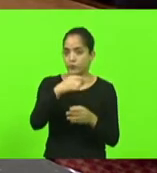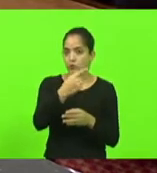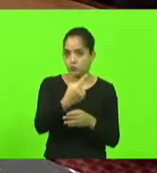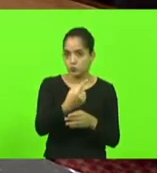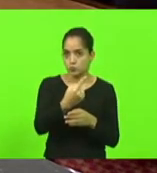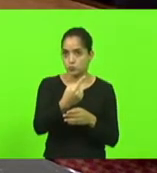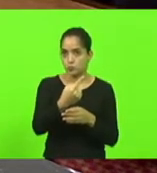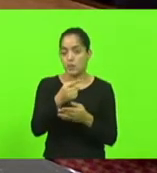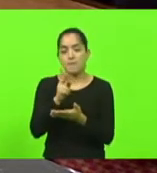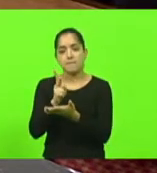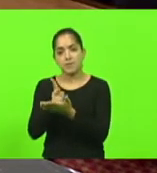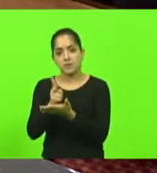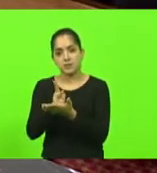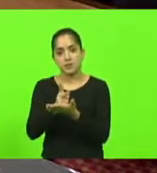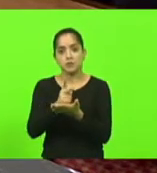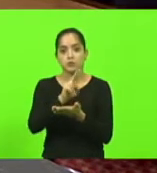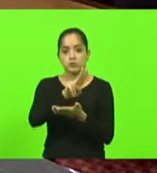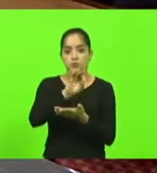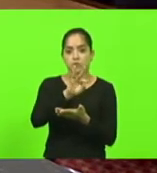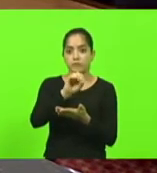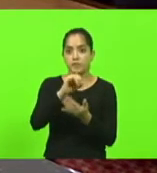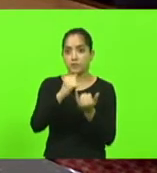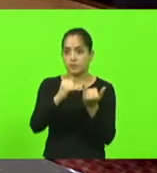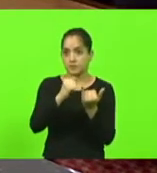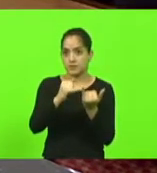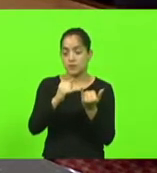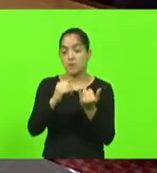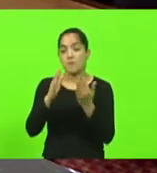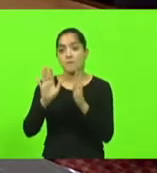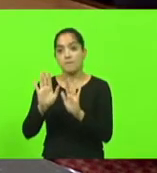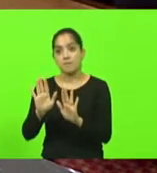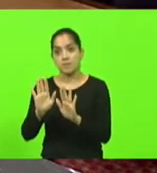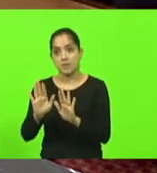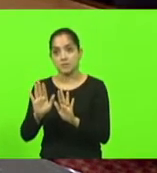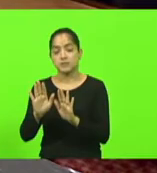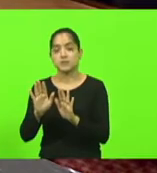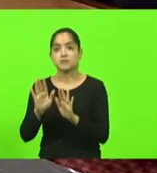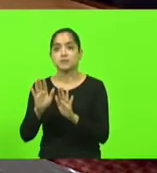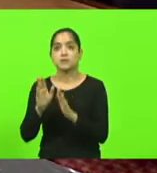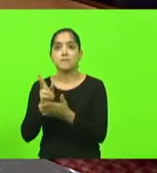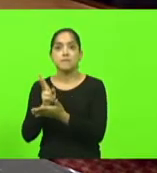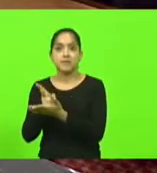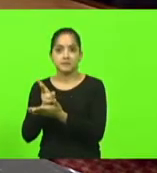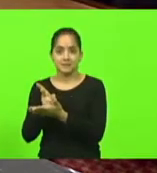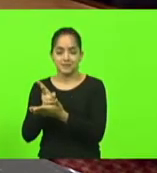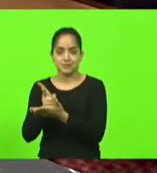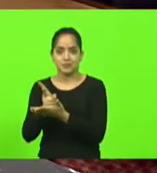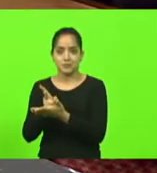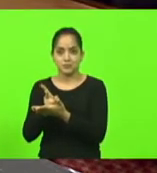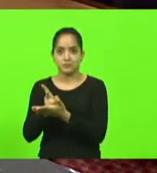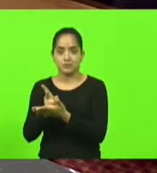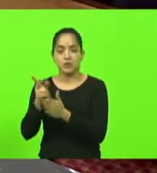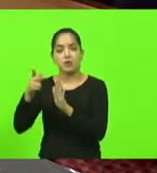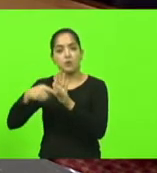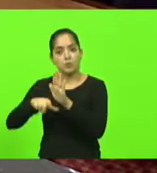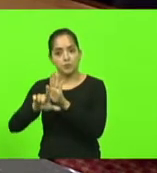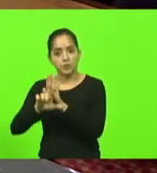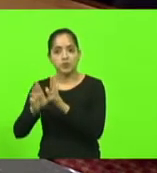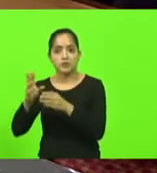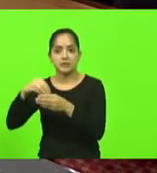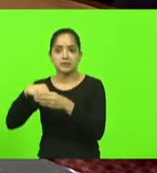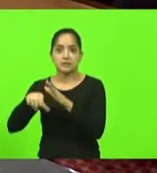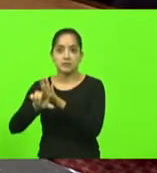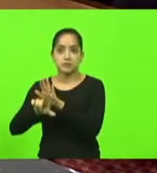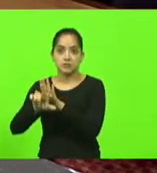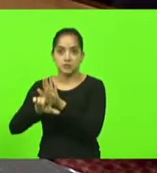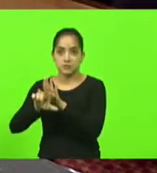projeto, mantendo o veto parcial, mas também mantendo com isso o projeto dentro da legislação para